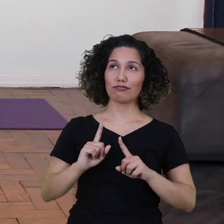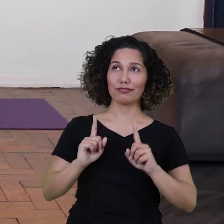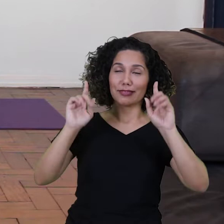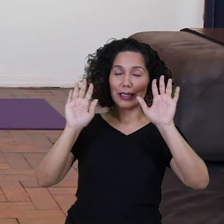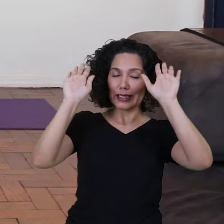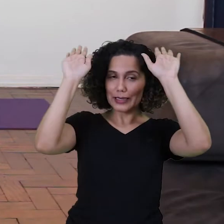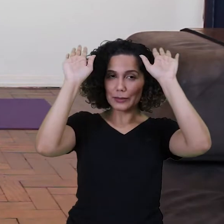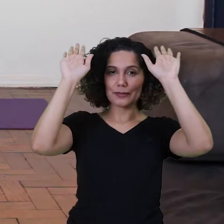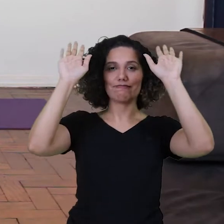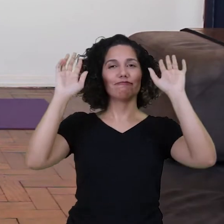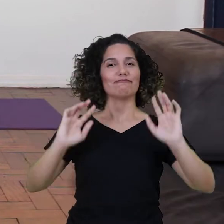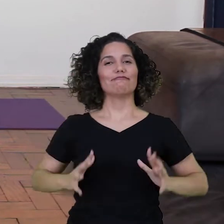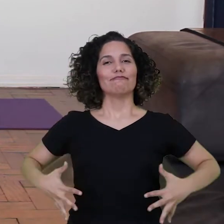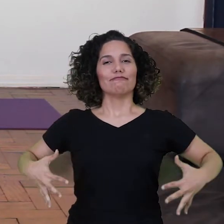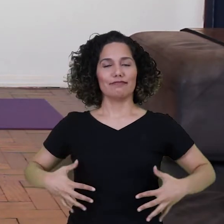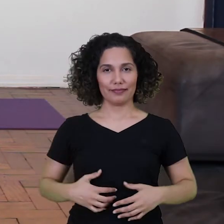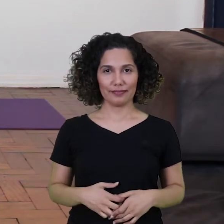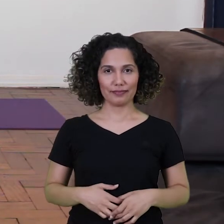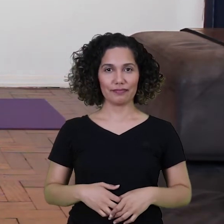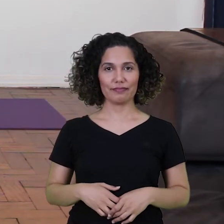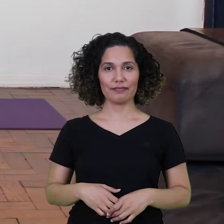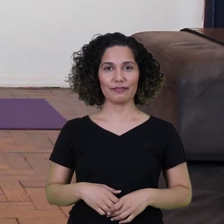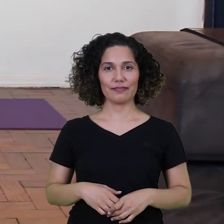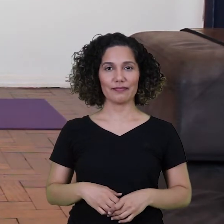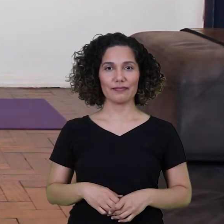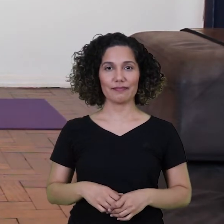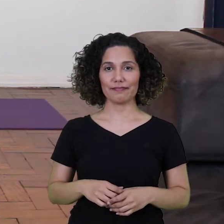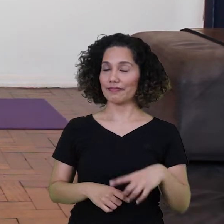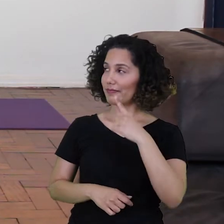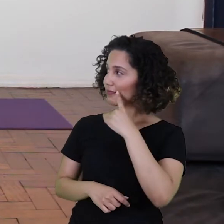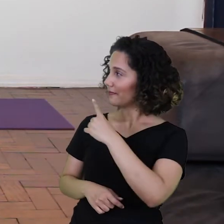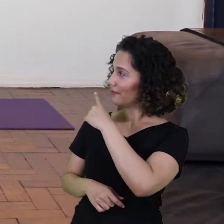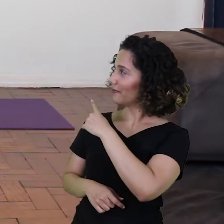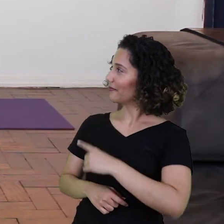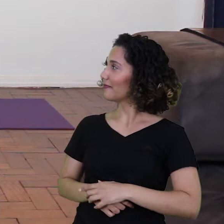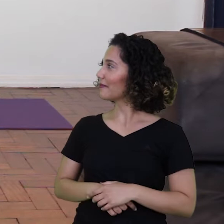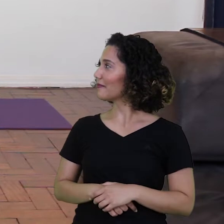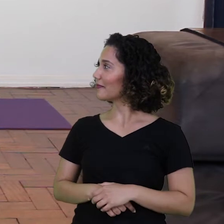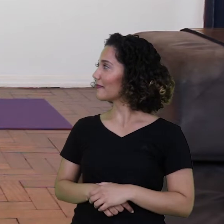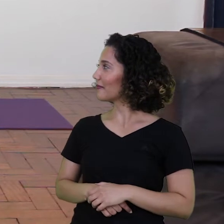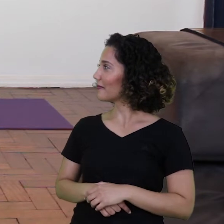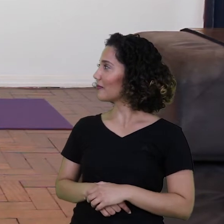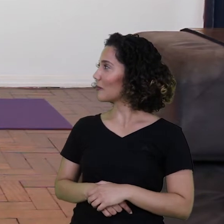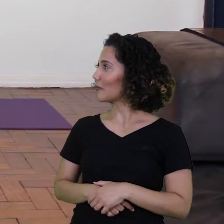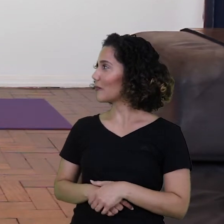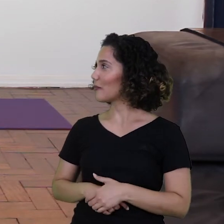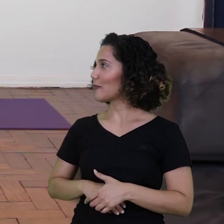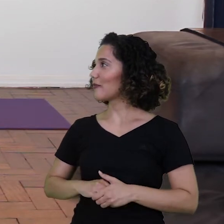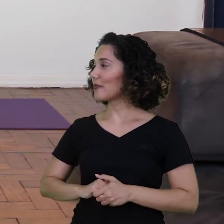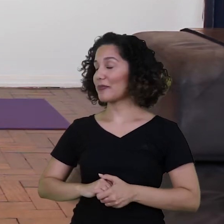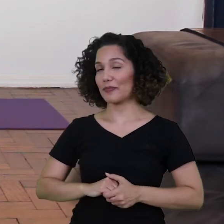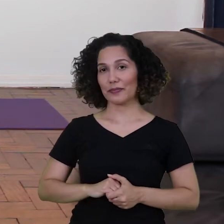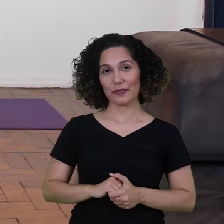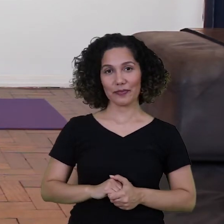Volta lá para cima para ganhar espaço. Deixa o braço direito cair, passa o esquerdo por cima. Inclina-se para a